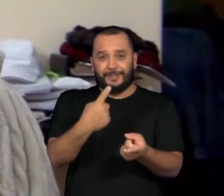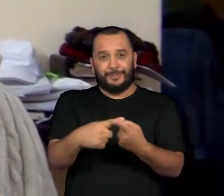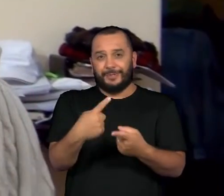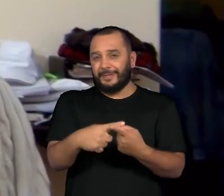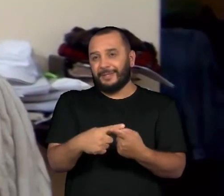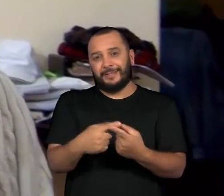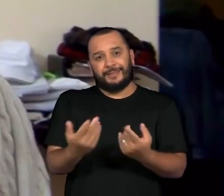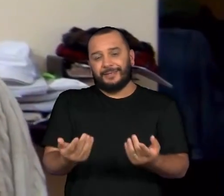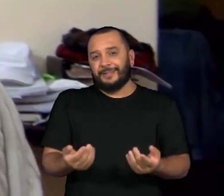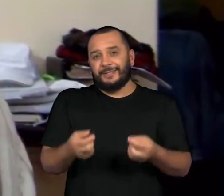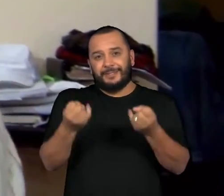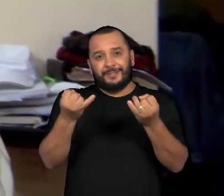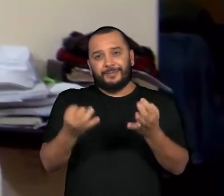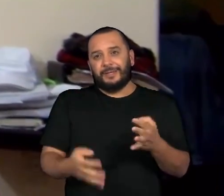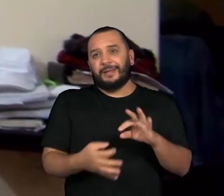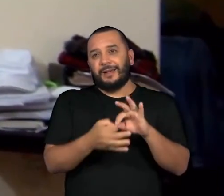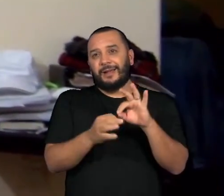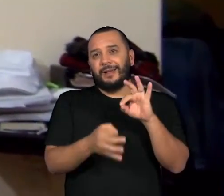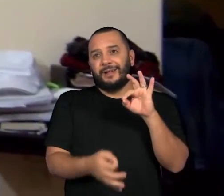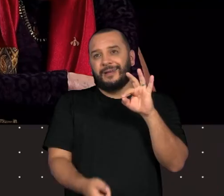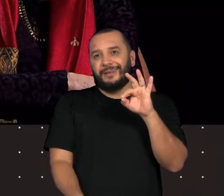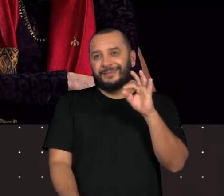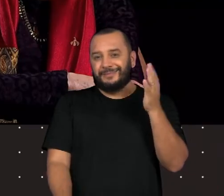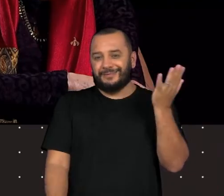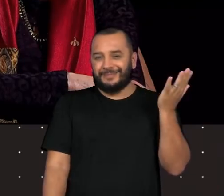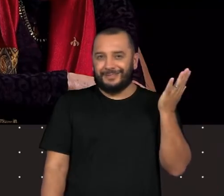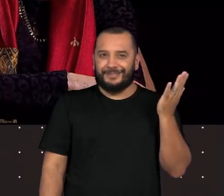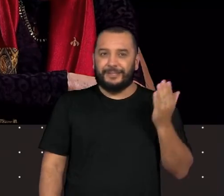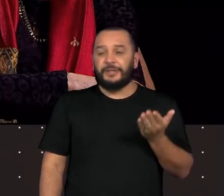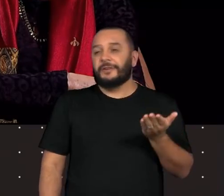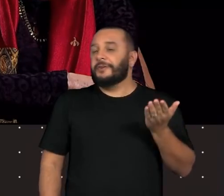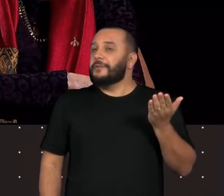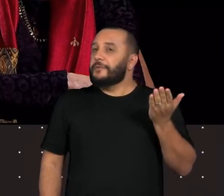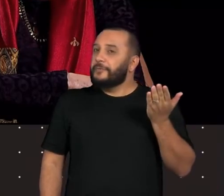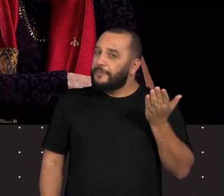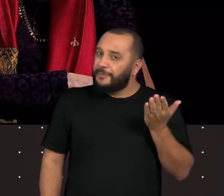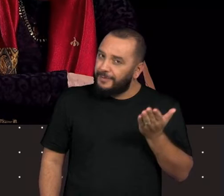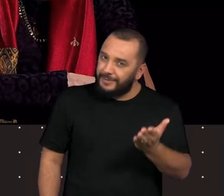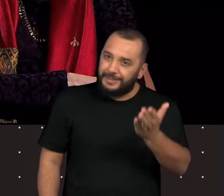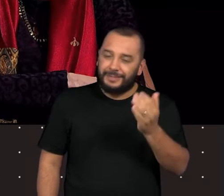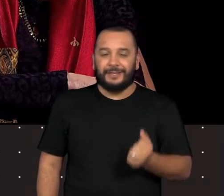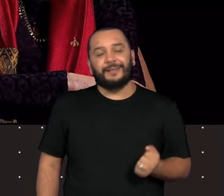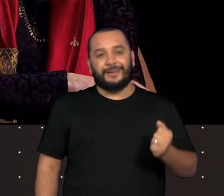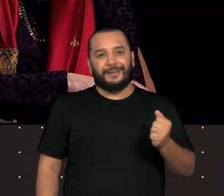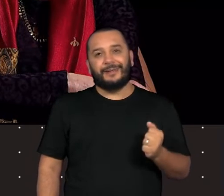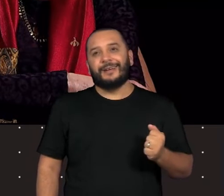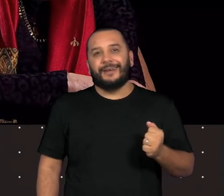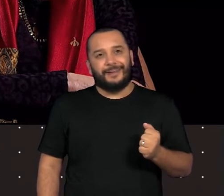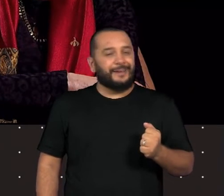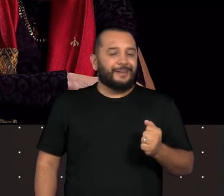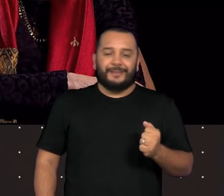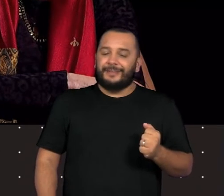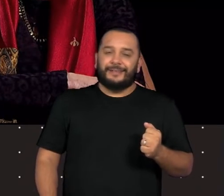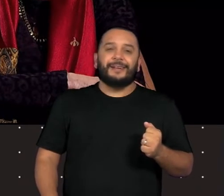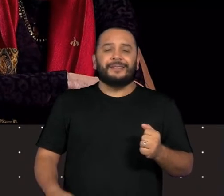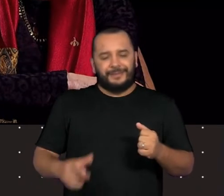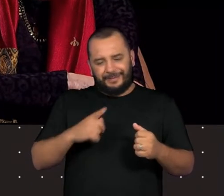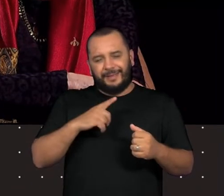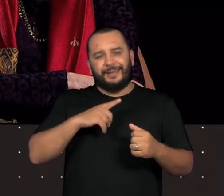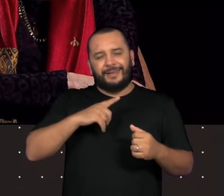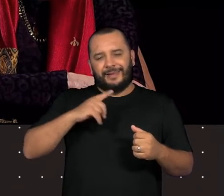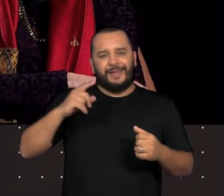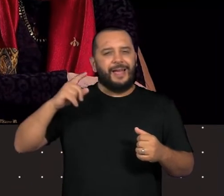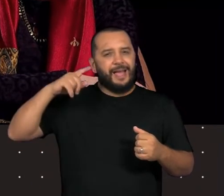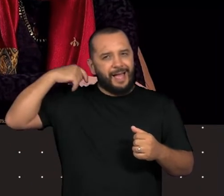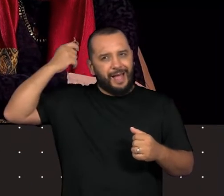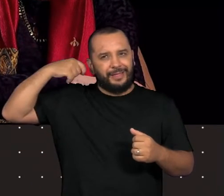extensa. Você é das maiores atrizes que eu conheço, que eu já cruzei no